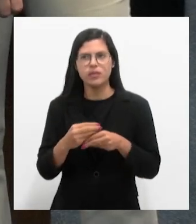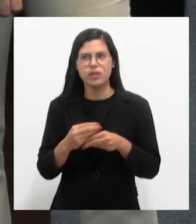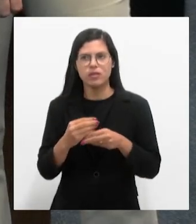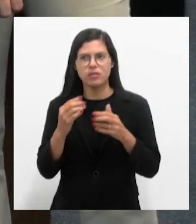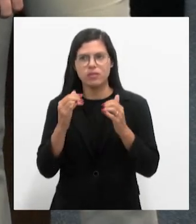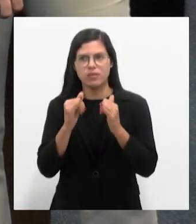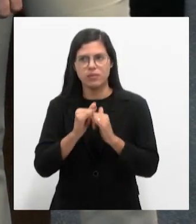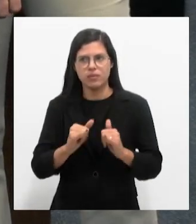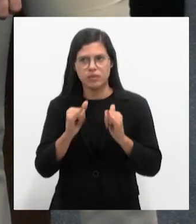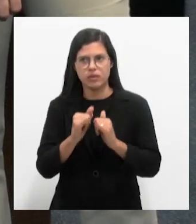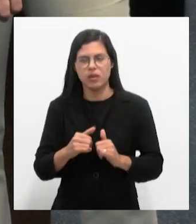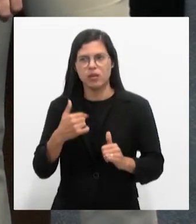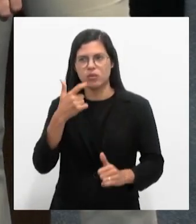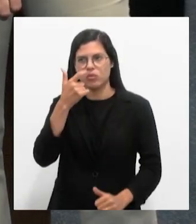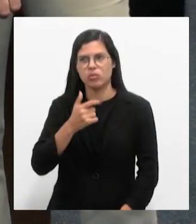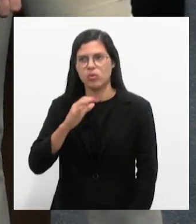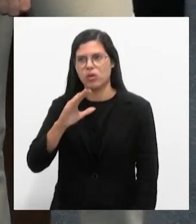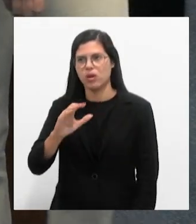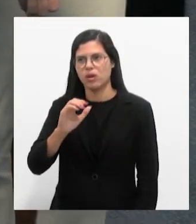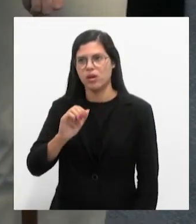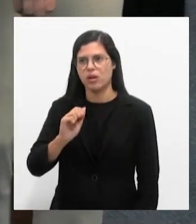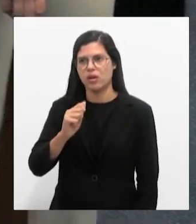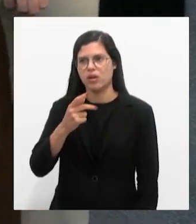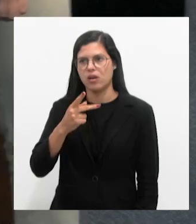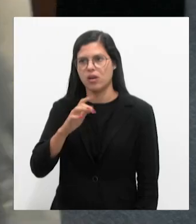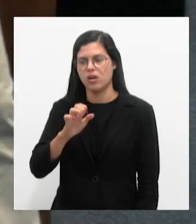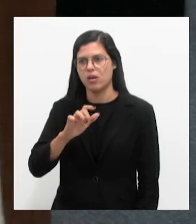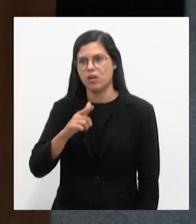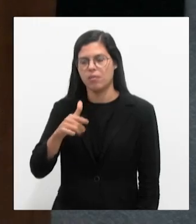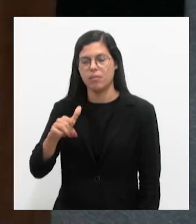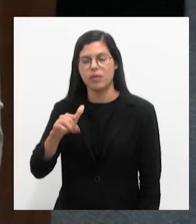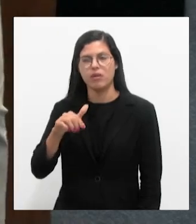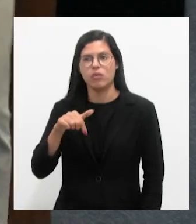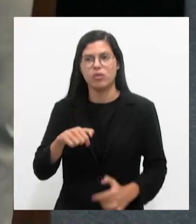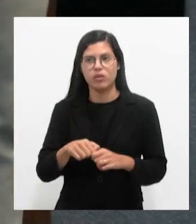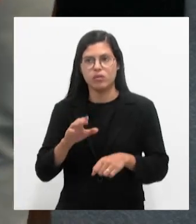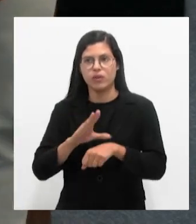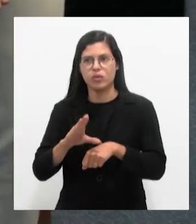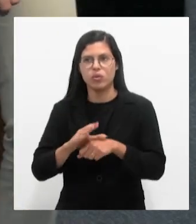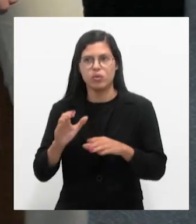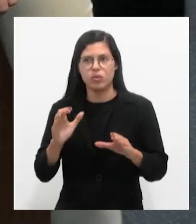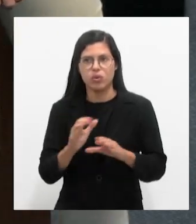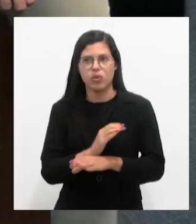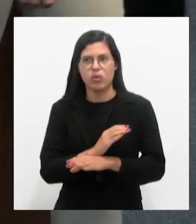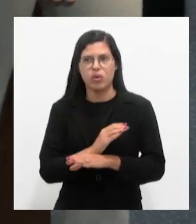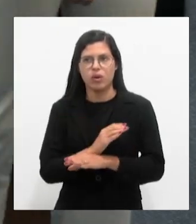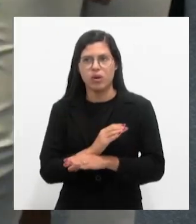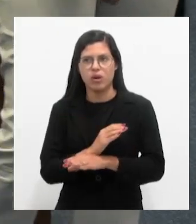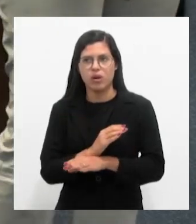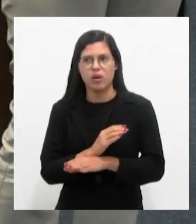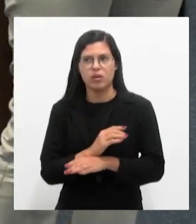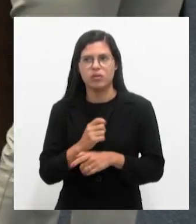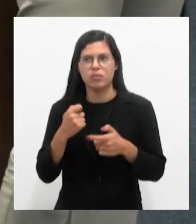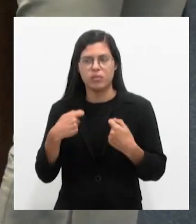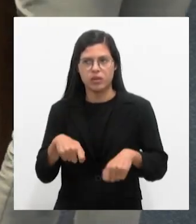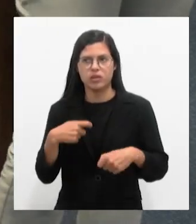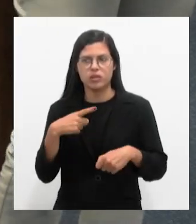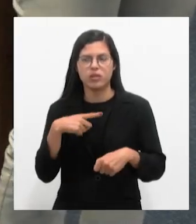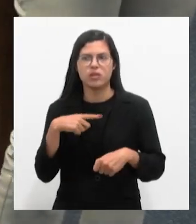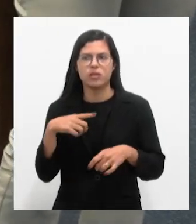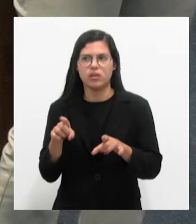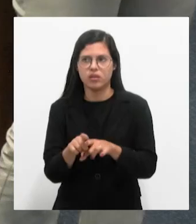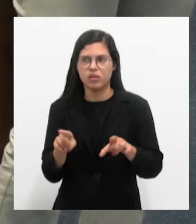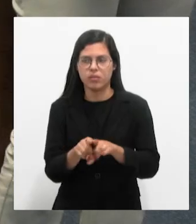Malafaia, eu sou capelã, e quando a gente faz o curso completo de capelania, os primeiros socorros têm que estar na grade, está